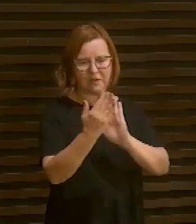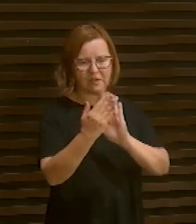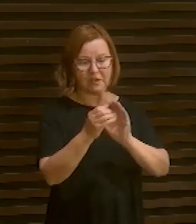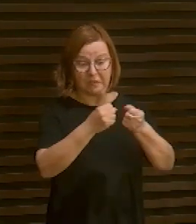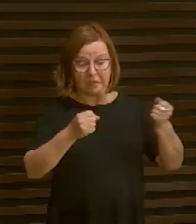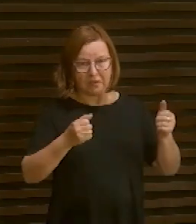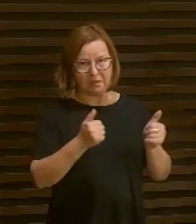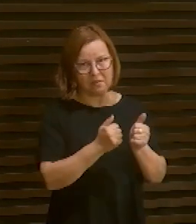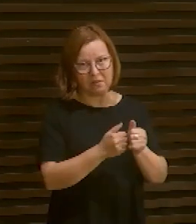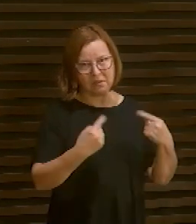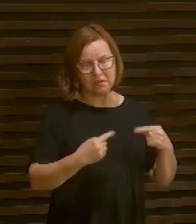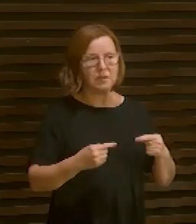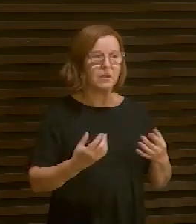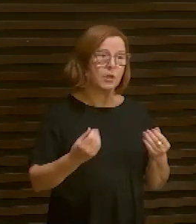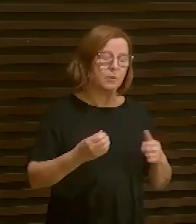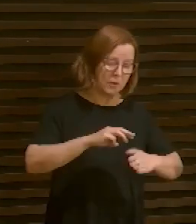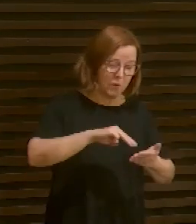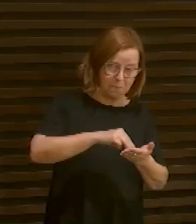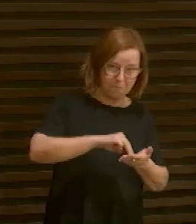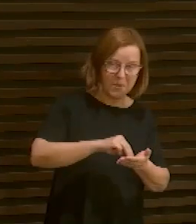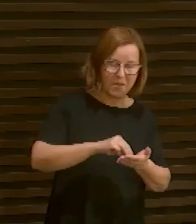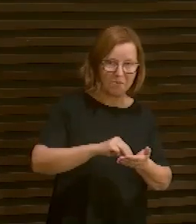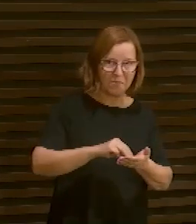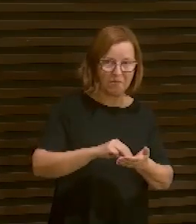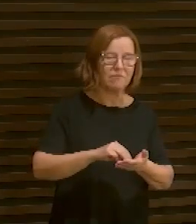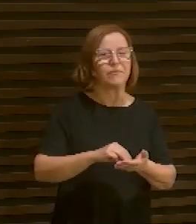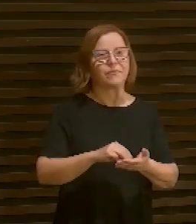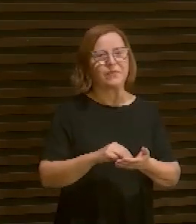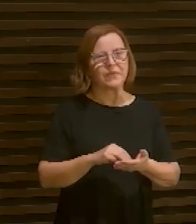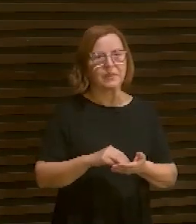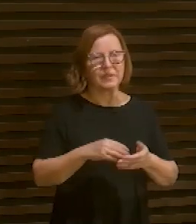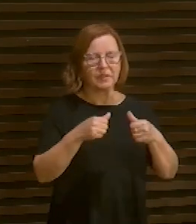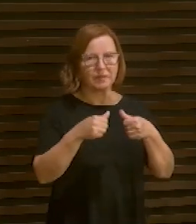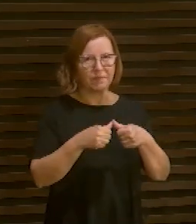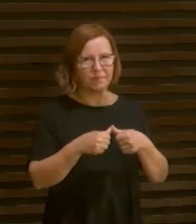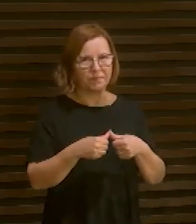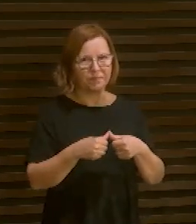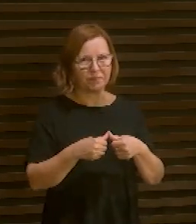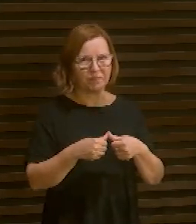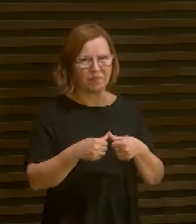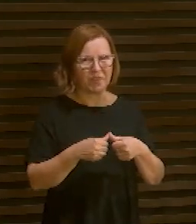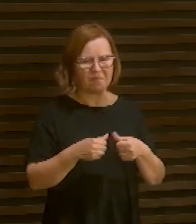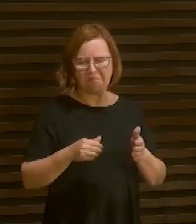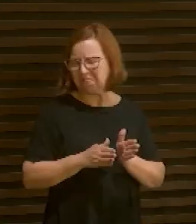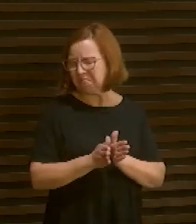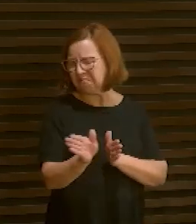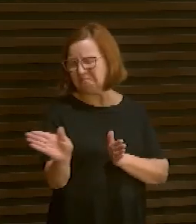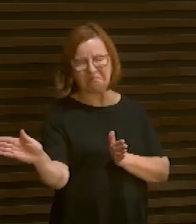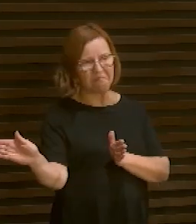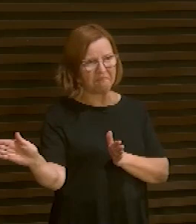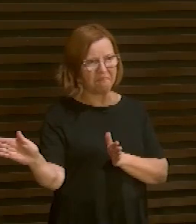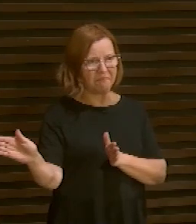perseguição, e muitos membros desta comunidade estavam retrocedendo,